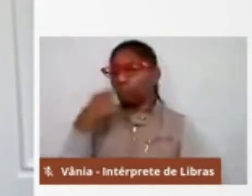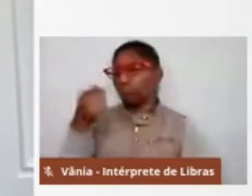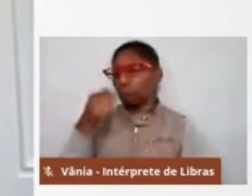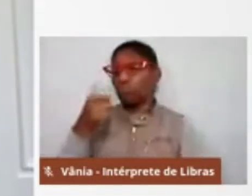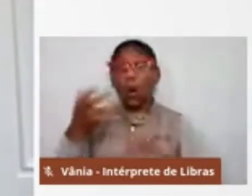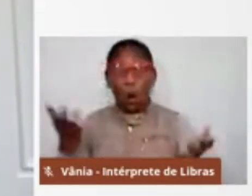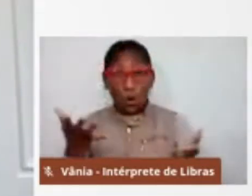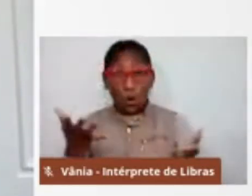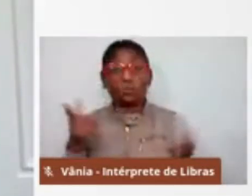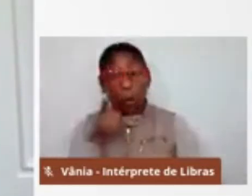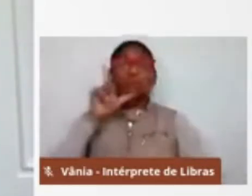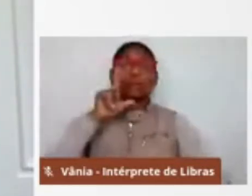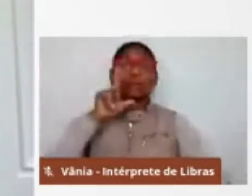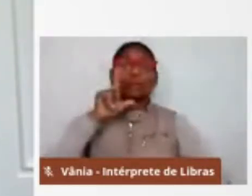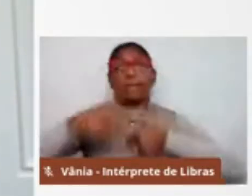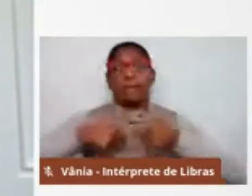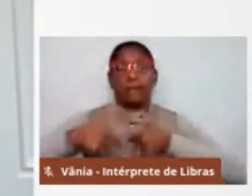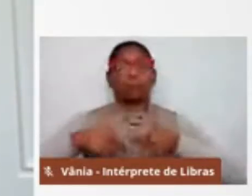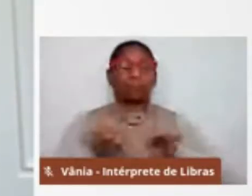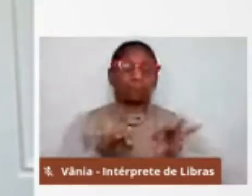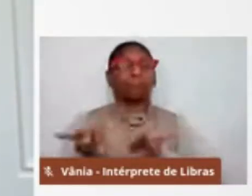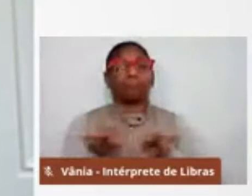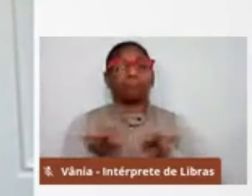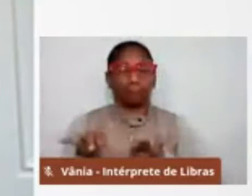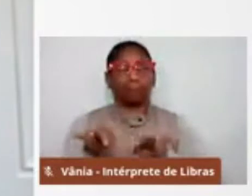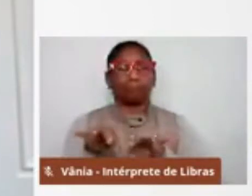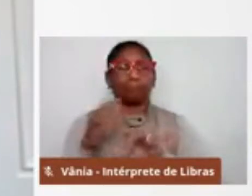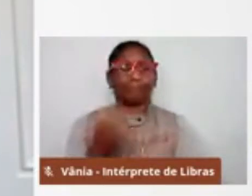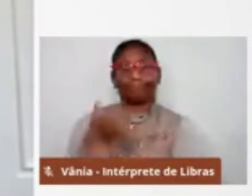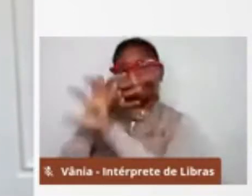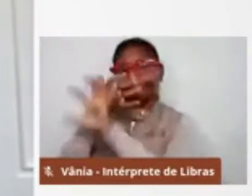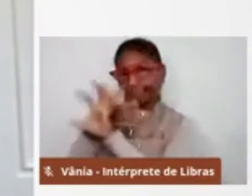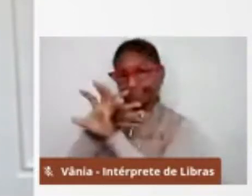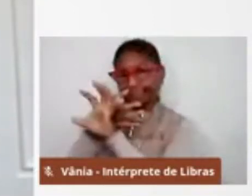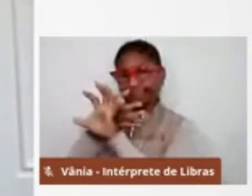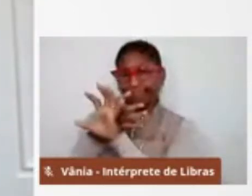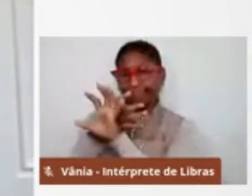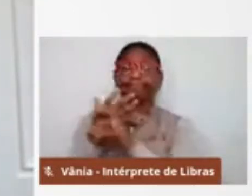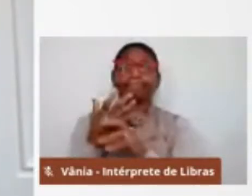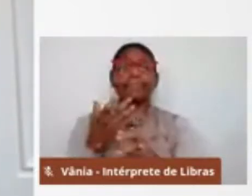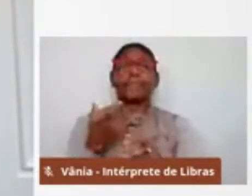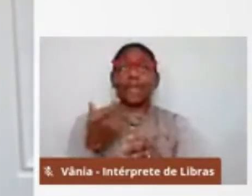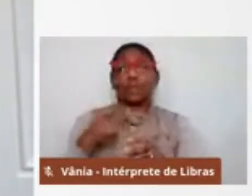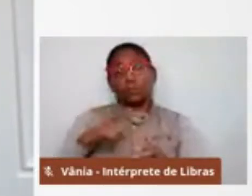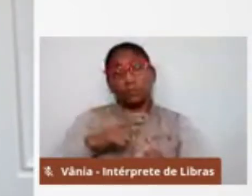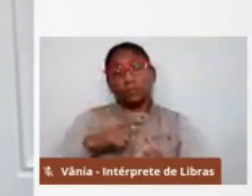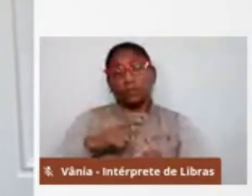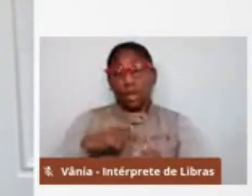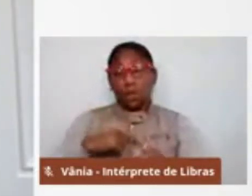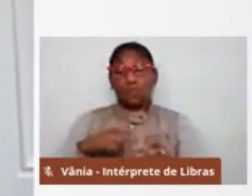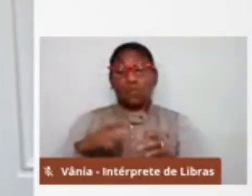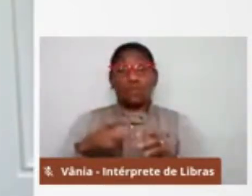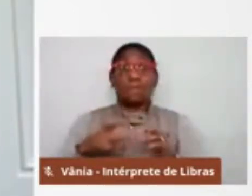hoje trabalhando aqui sempre virtualmente. Não se altera muito a minha rotina, tendo em vista que eu já moro